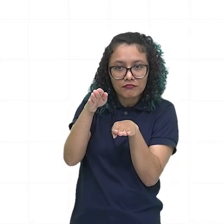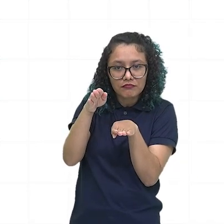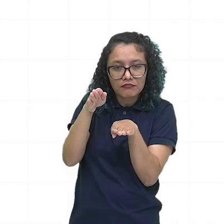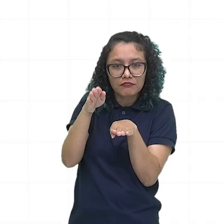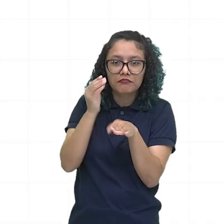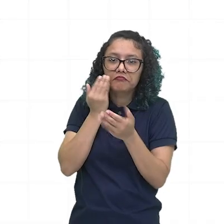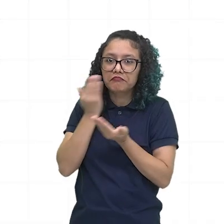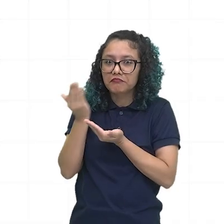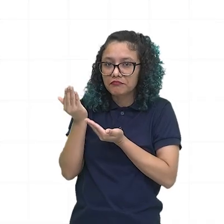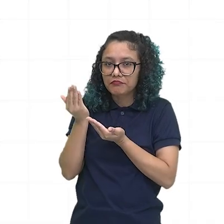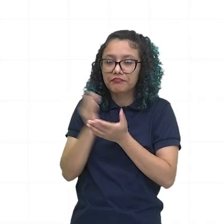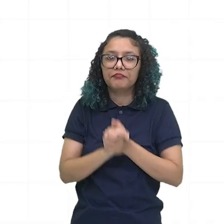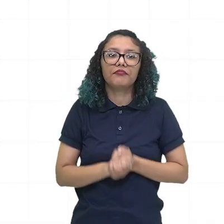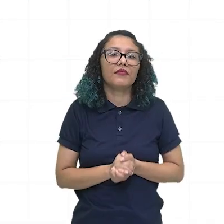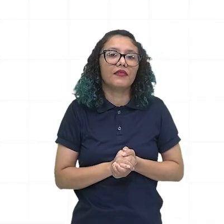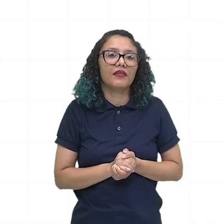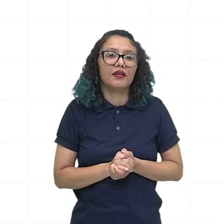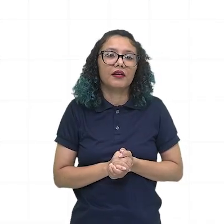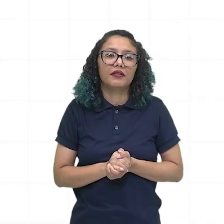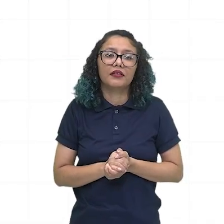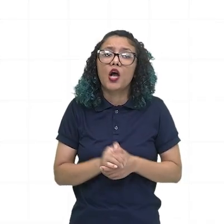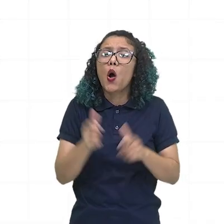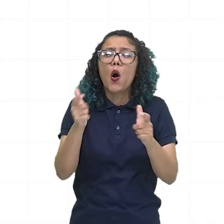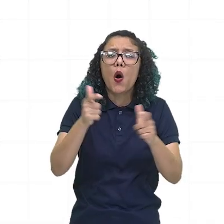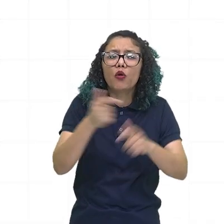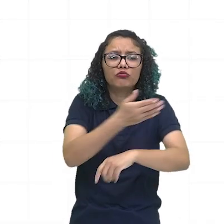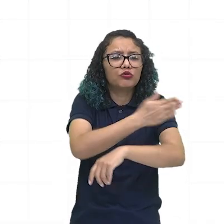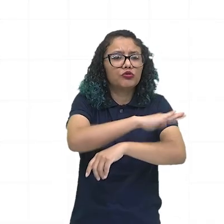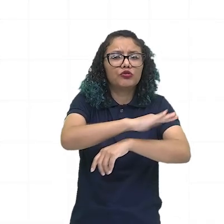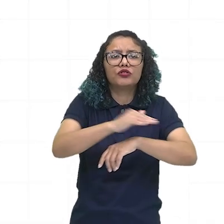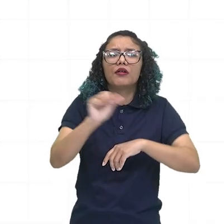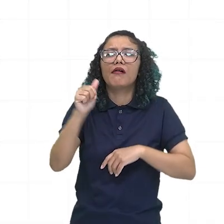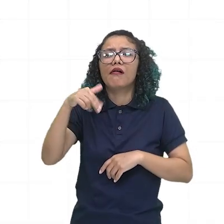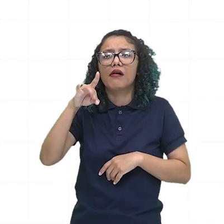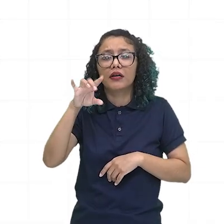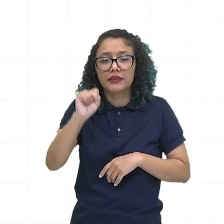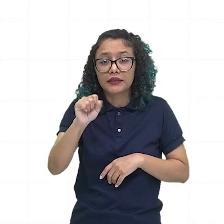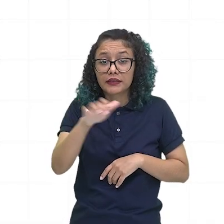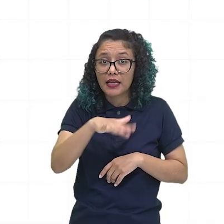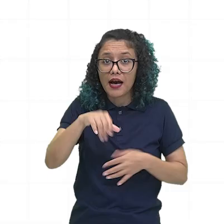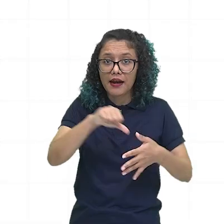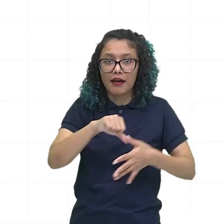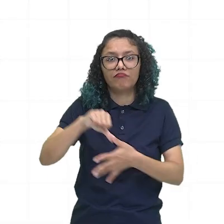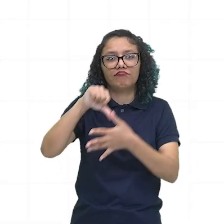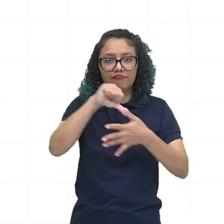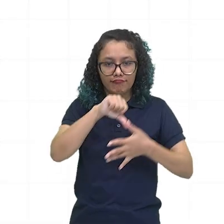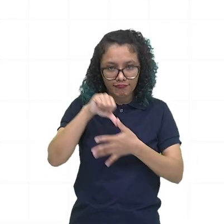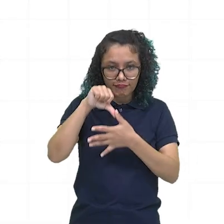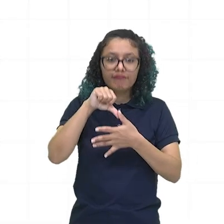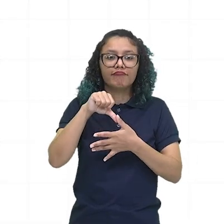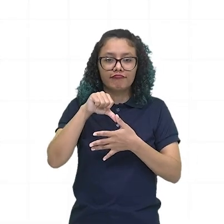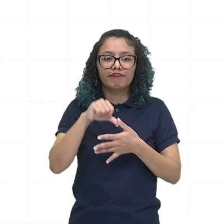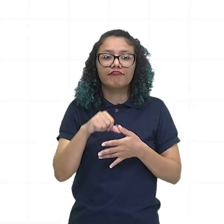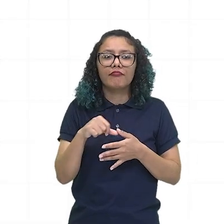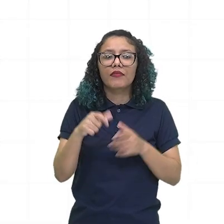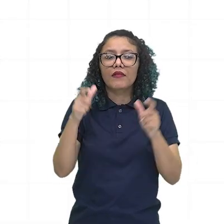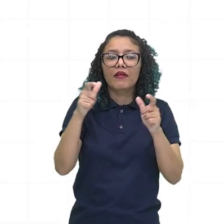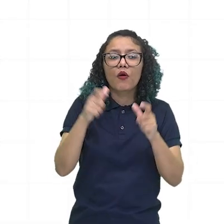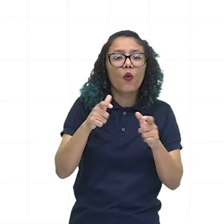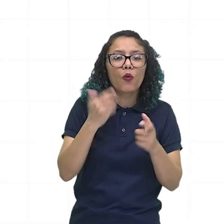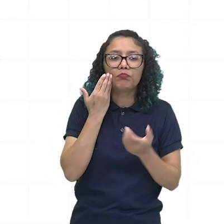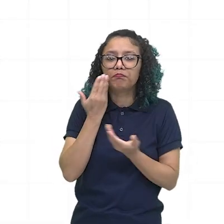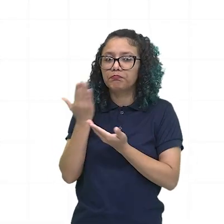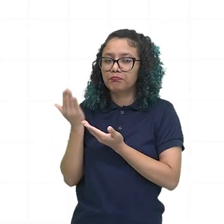A Cordilheira dos Andes, ela é aqui na nossa América do Sul. Está localizada aqui nessa